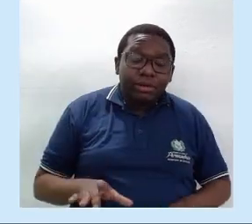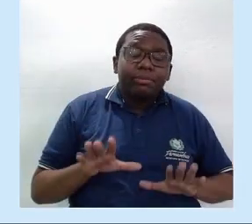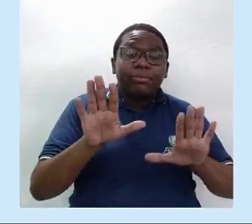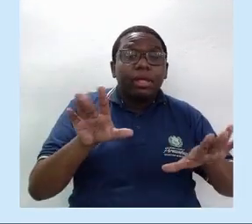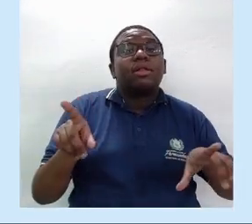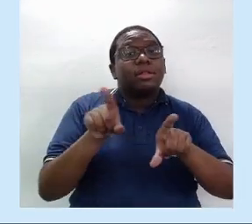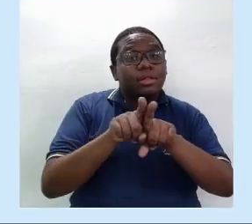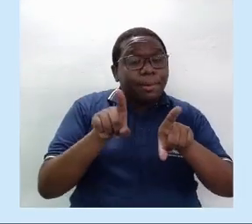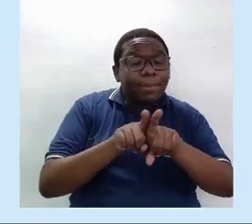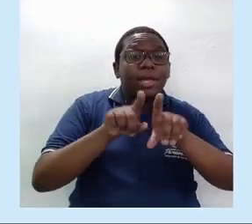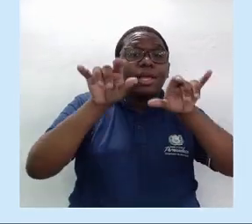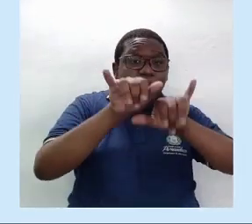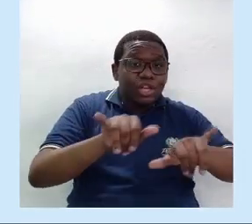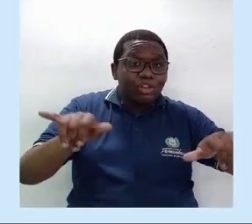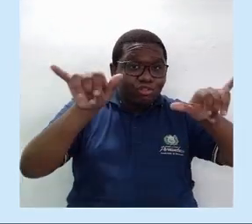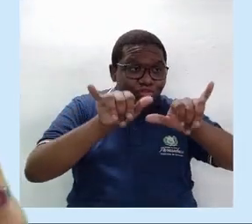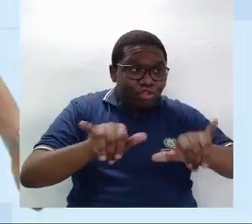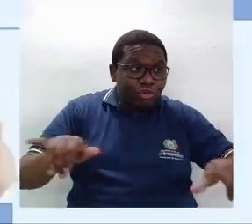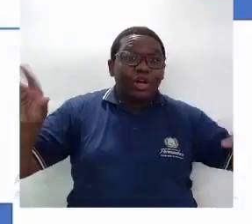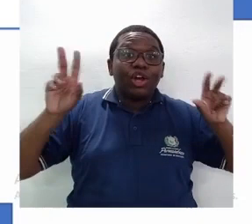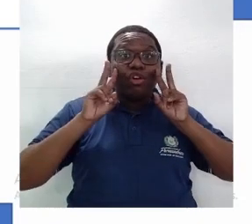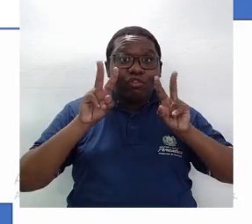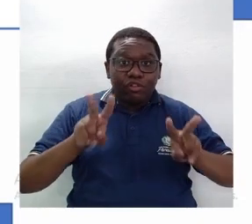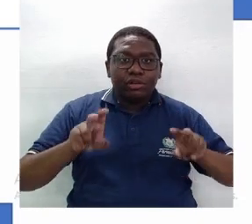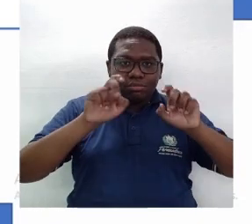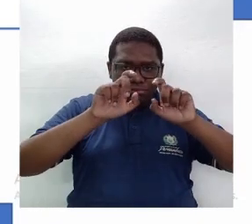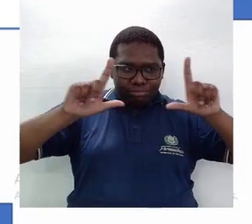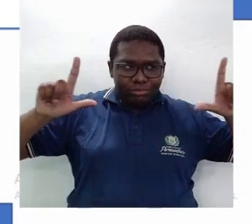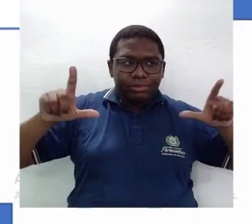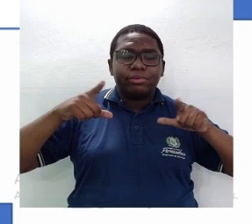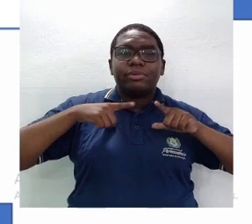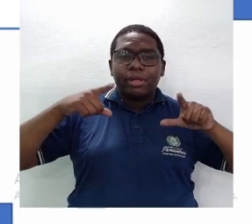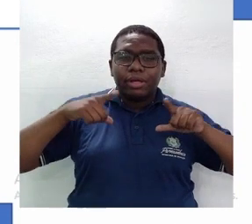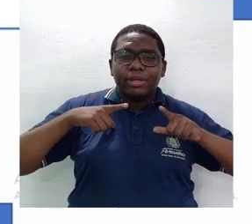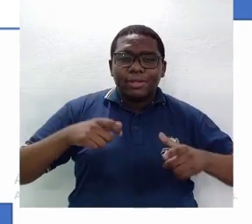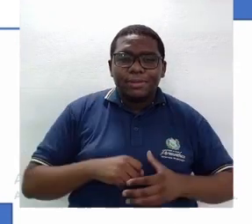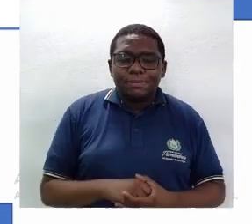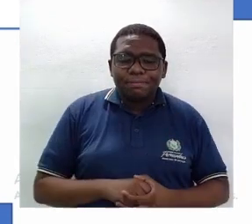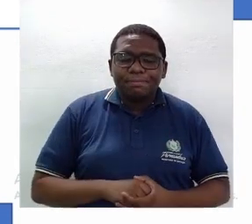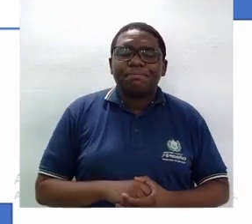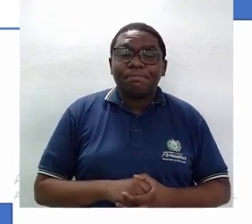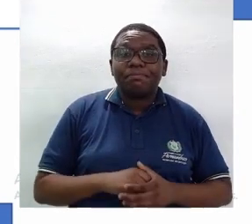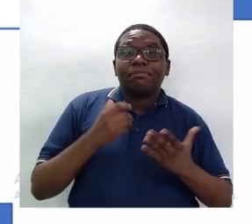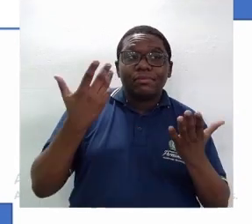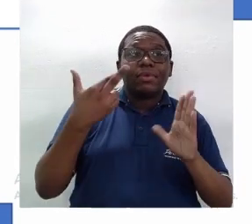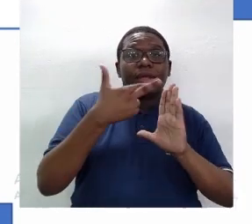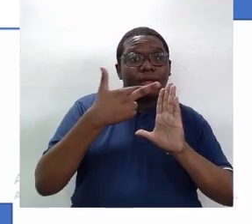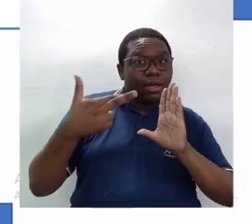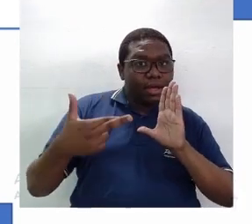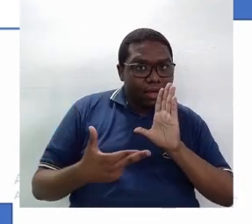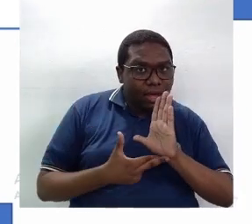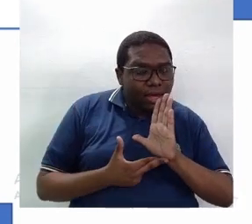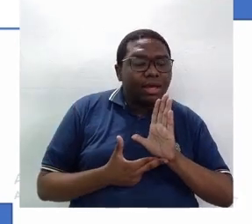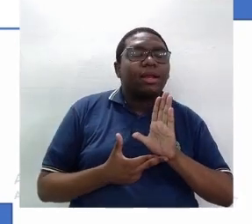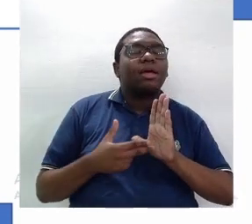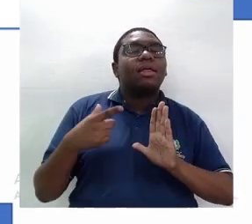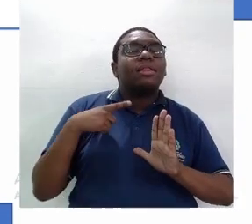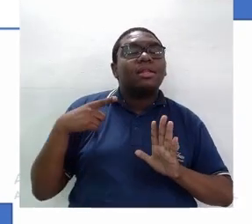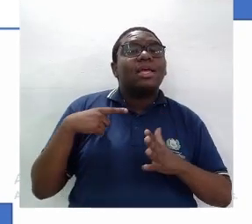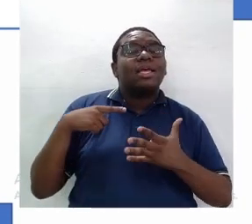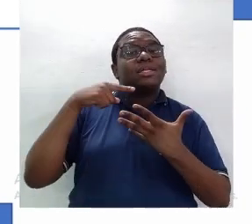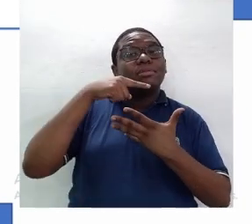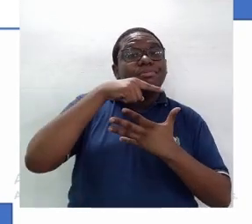essas informações. Olhando para a tela, nós temos o seguinte: a doutrina é baseada em 5